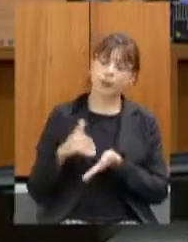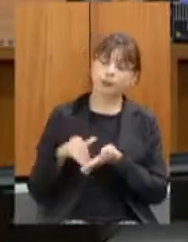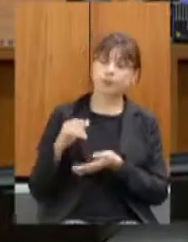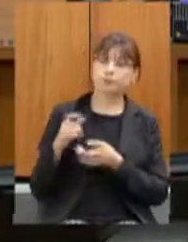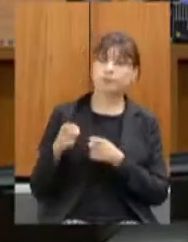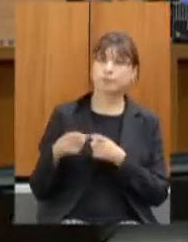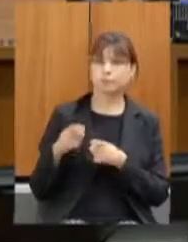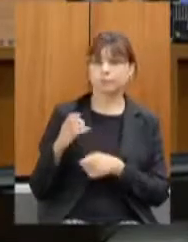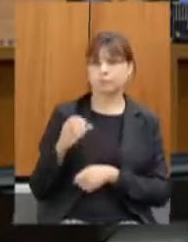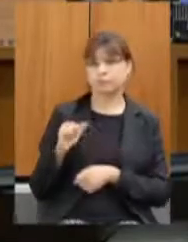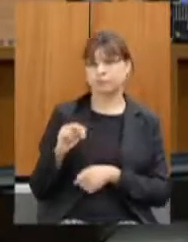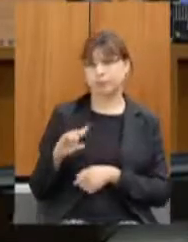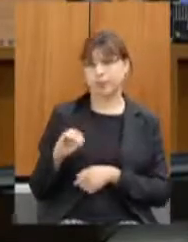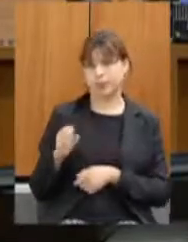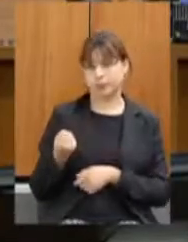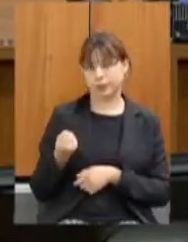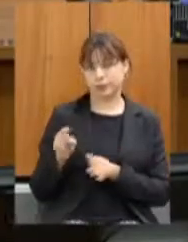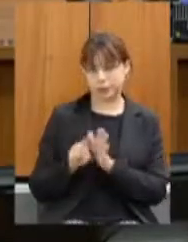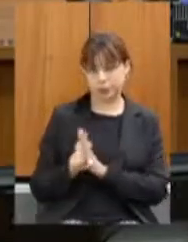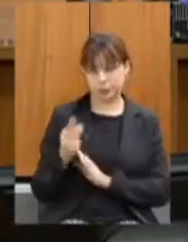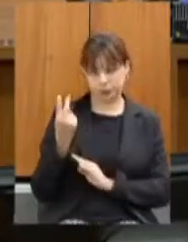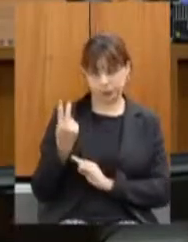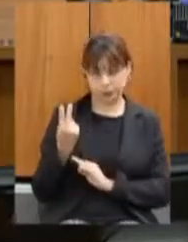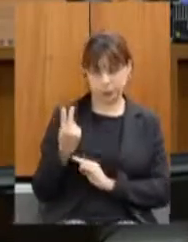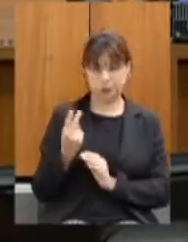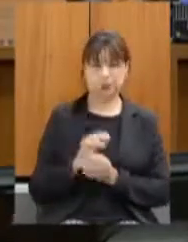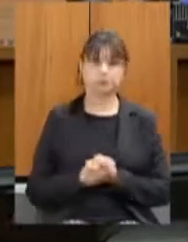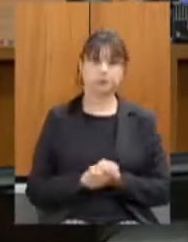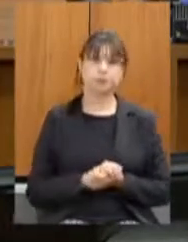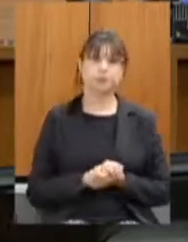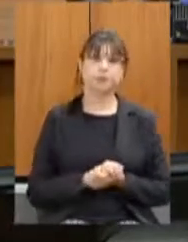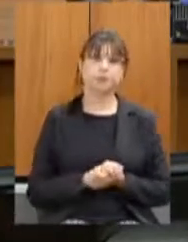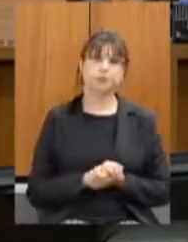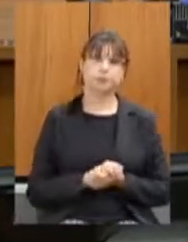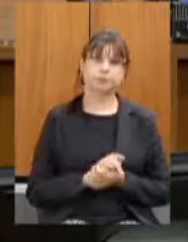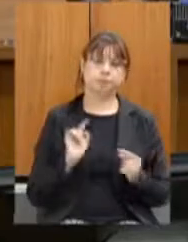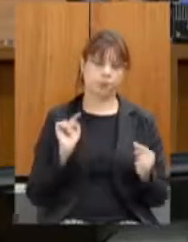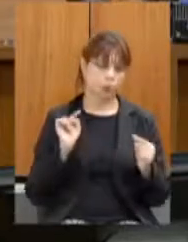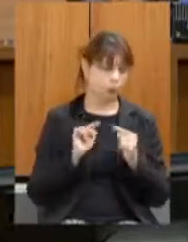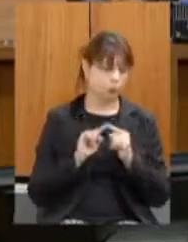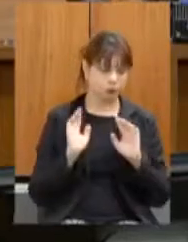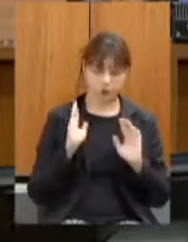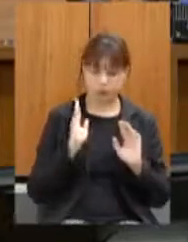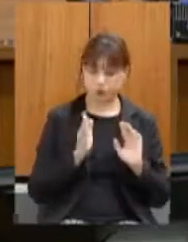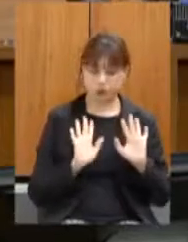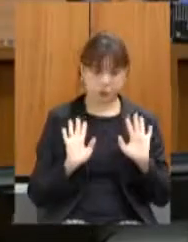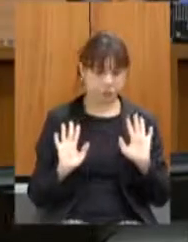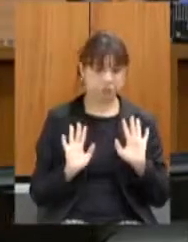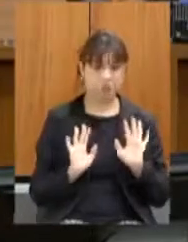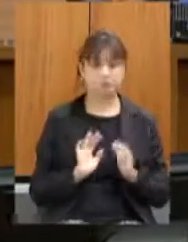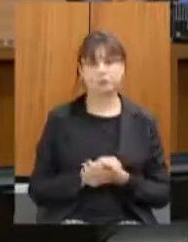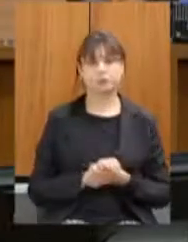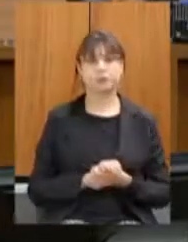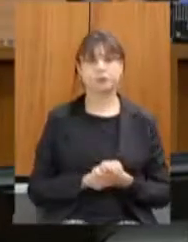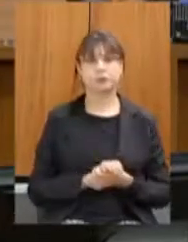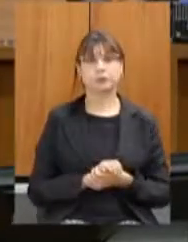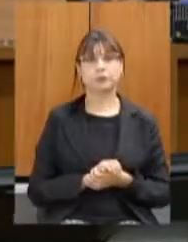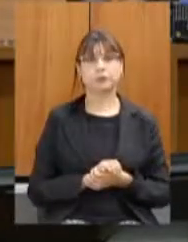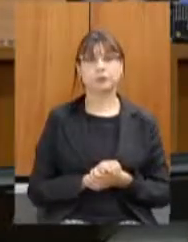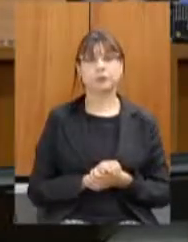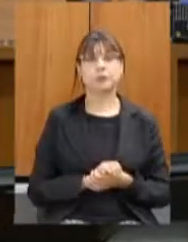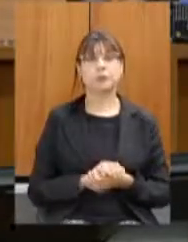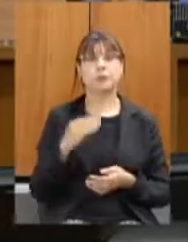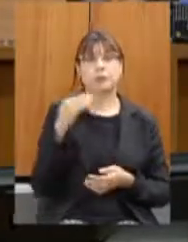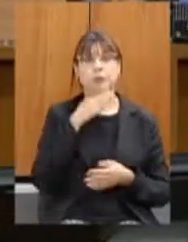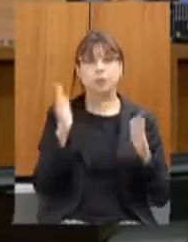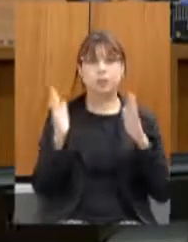12 questionamentos a vossa excelência' de uma forma muito objetivo nós aprovamos aqui nesse